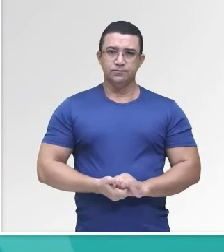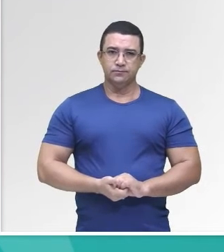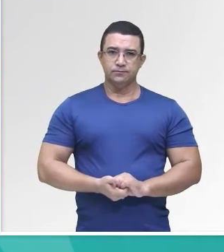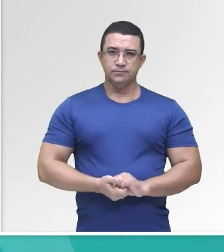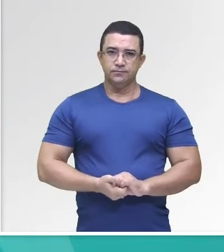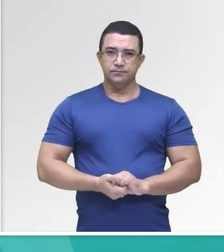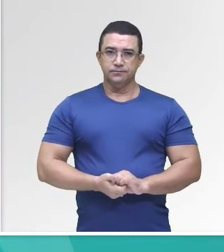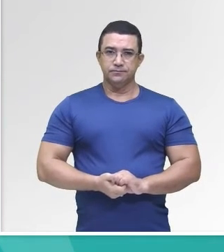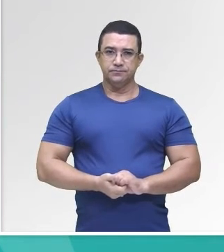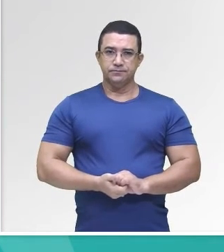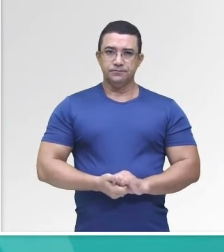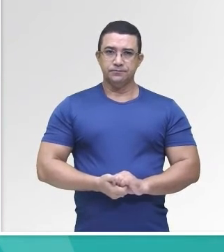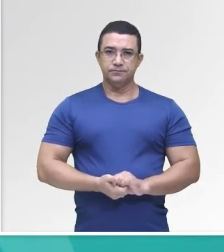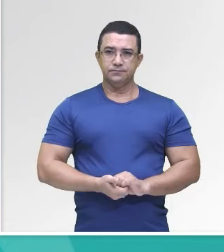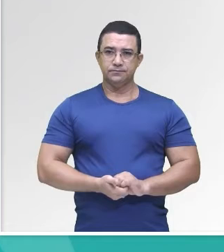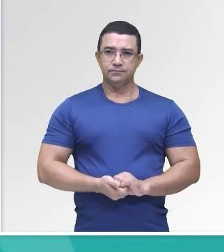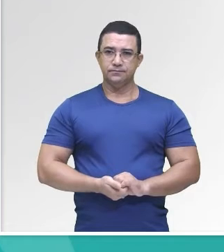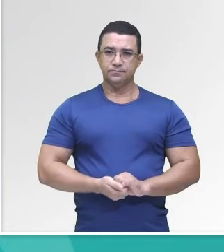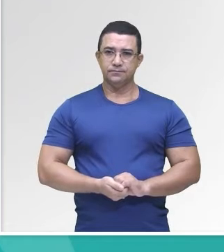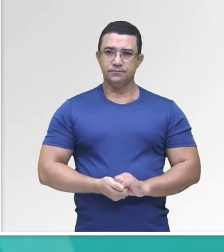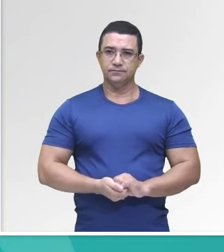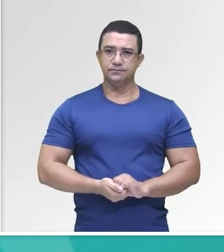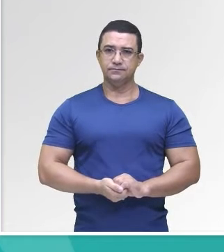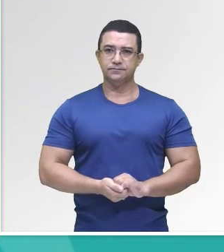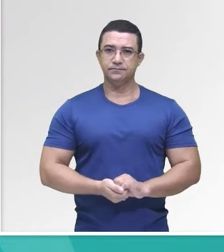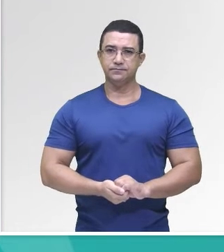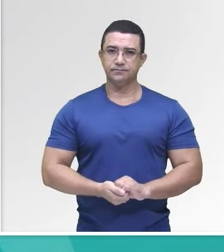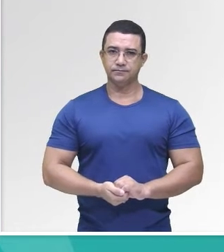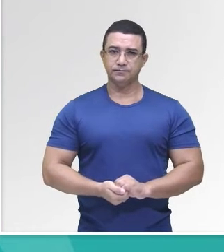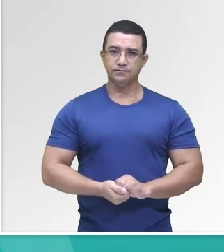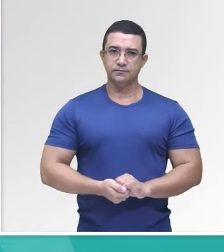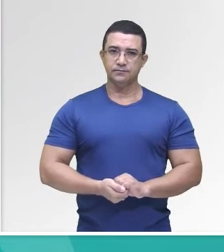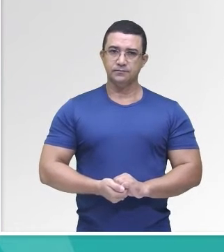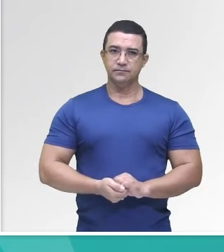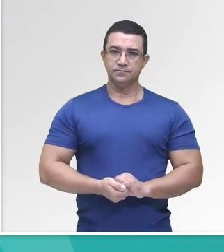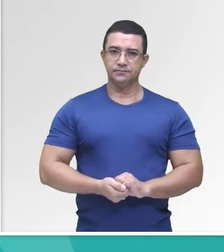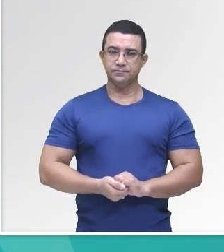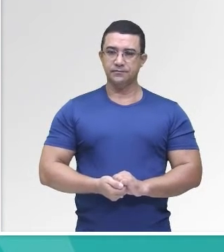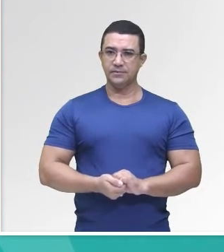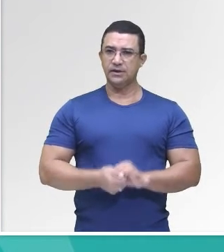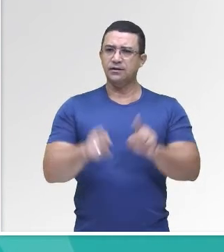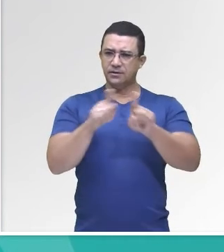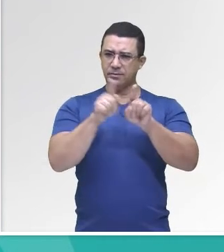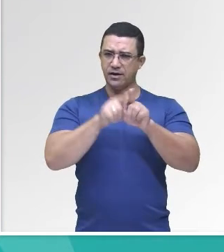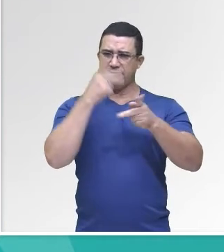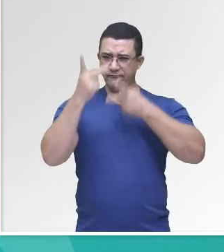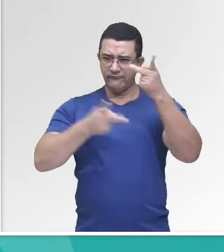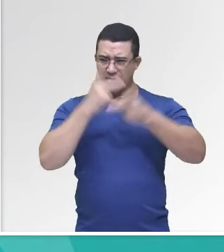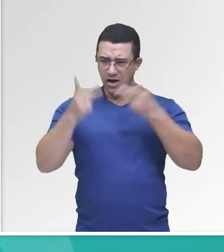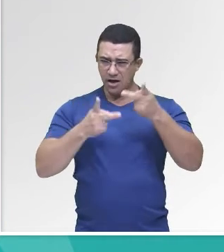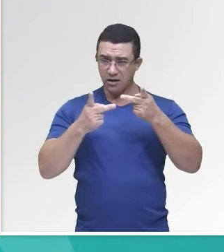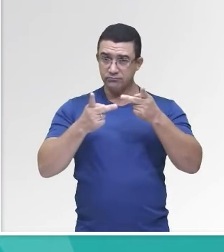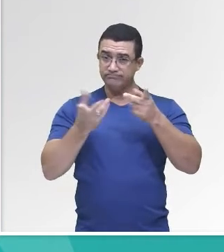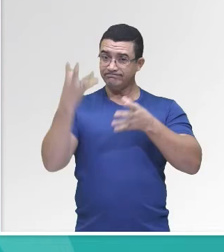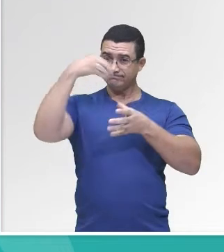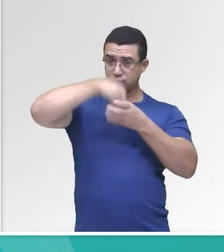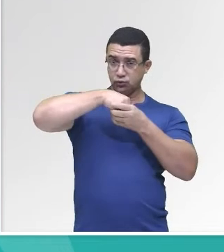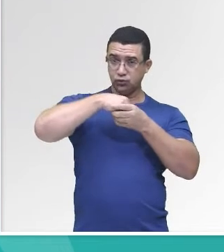chama cupônio, né? Então, e aí ele fala, em